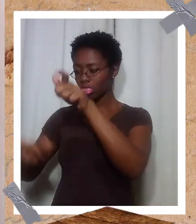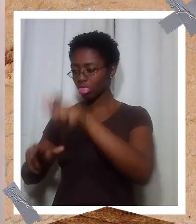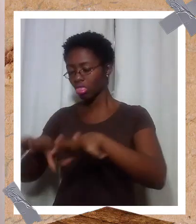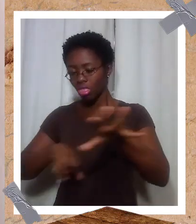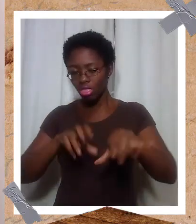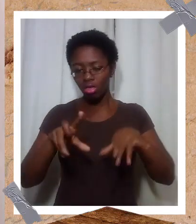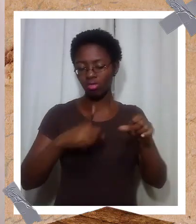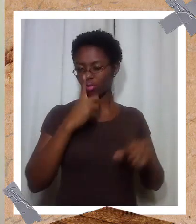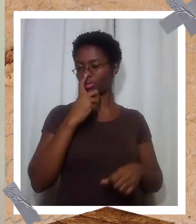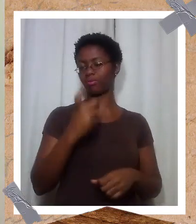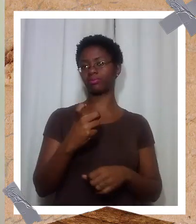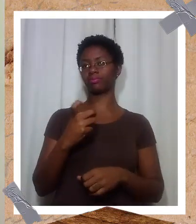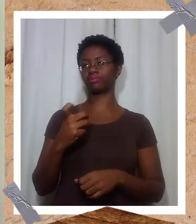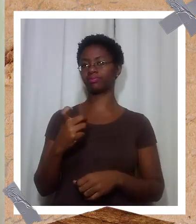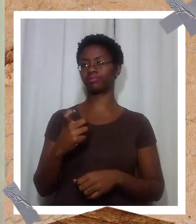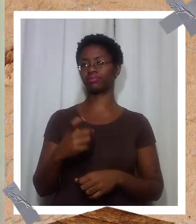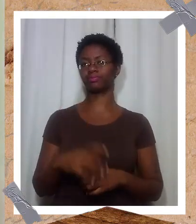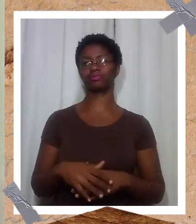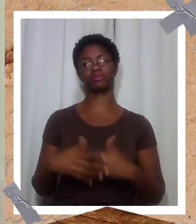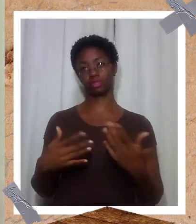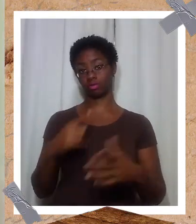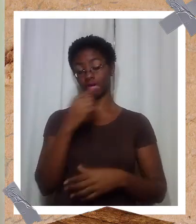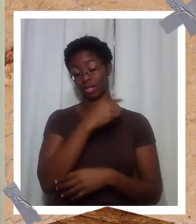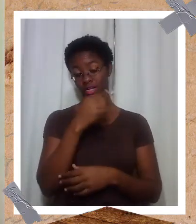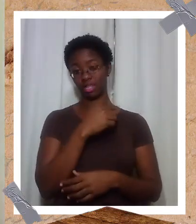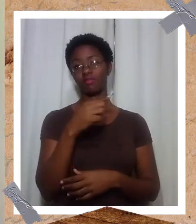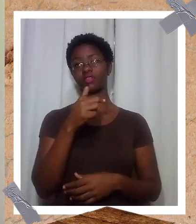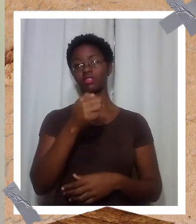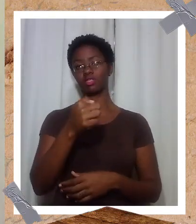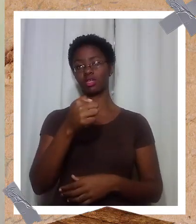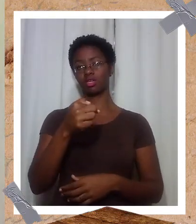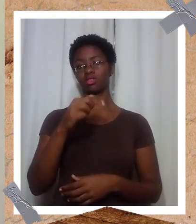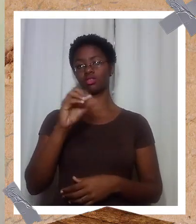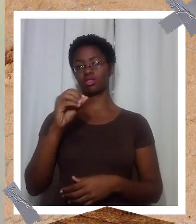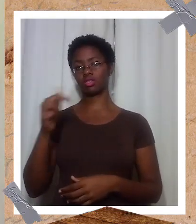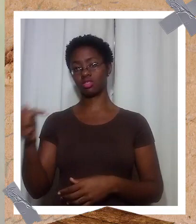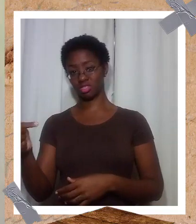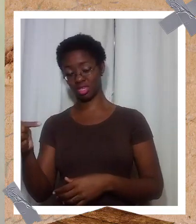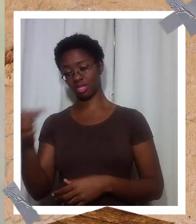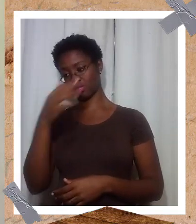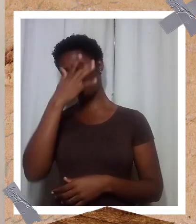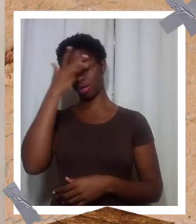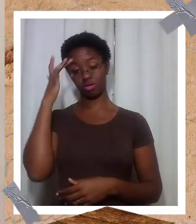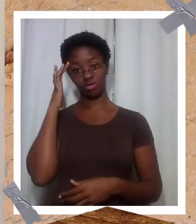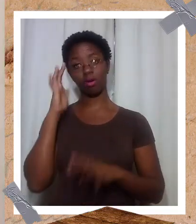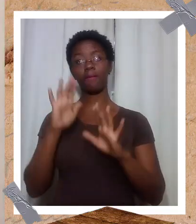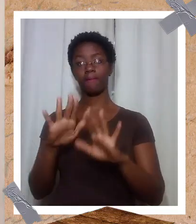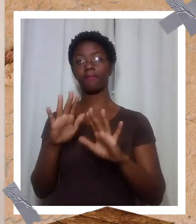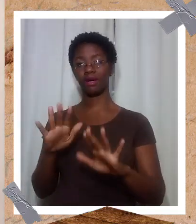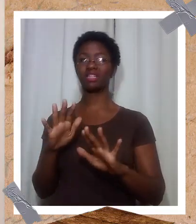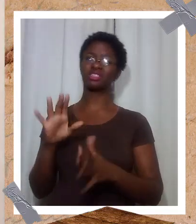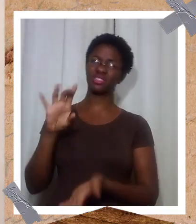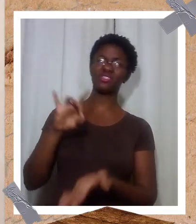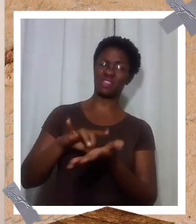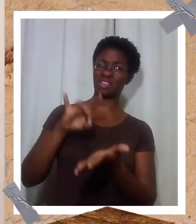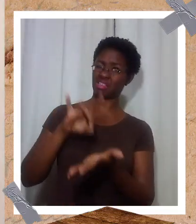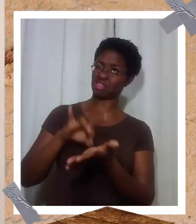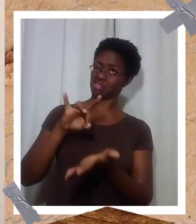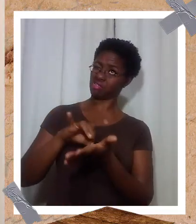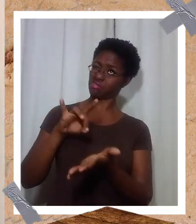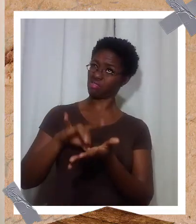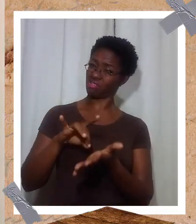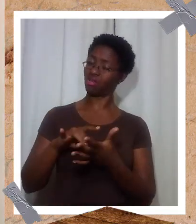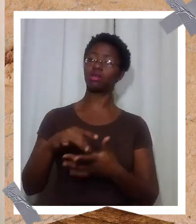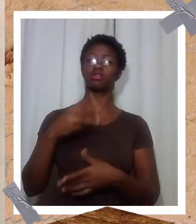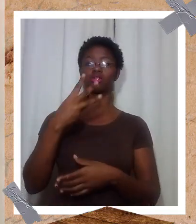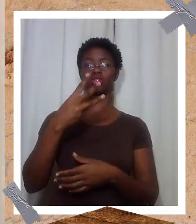foram indenizados, foram 1.707 catadores. Diretamente, indiretamente, mais uns outros 3.500. Então, você tem uma comunidade toda